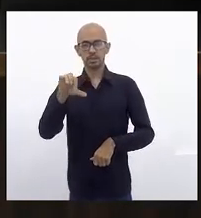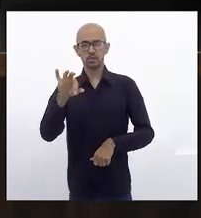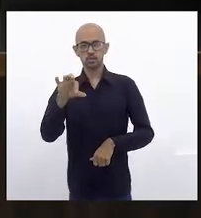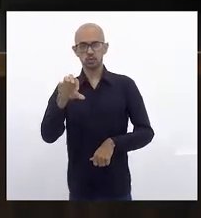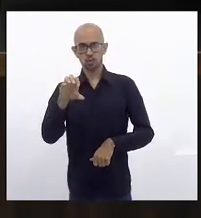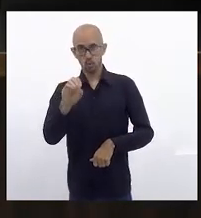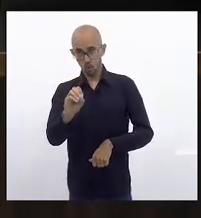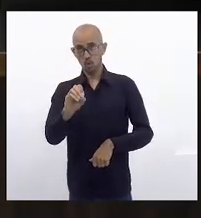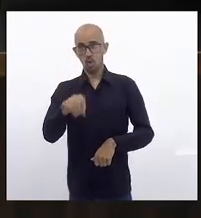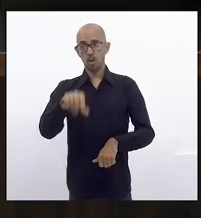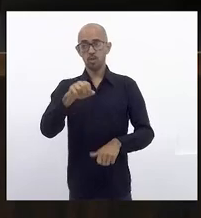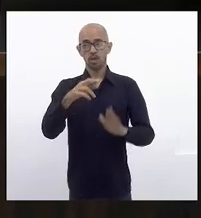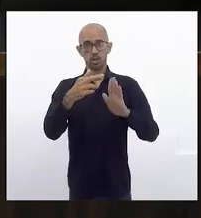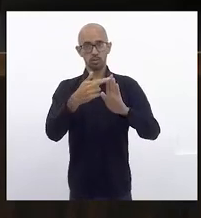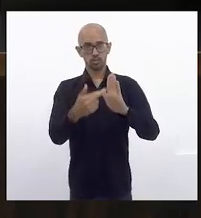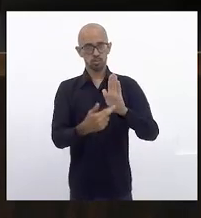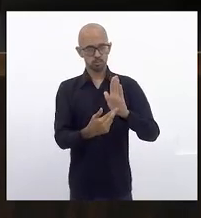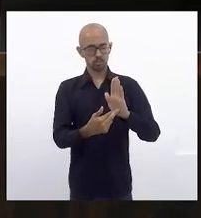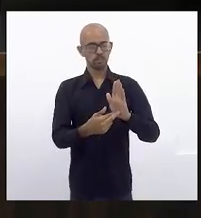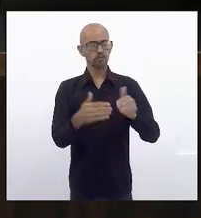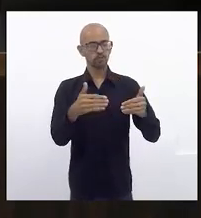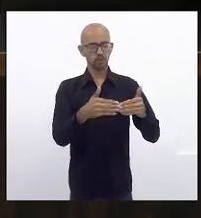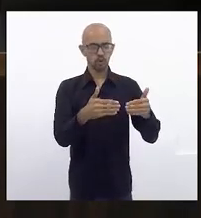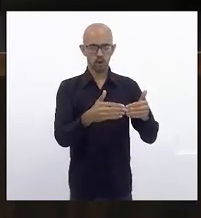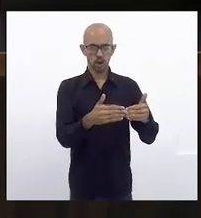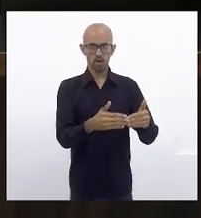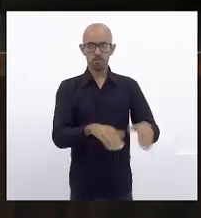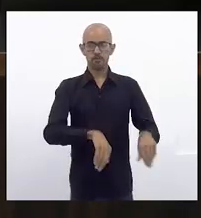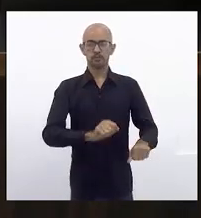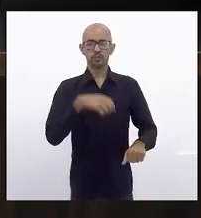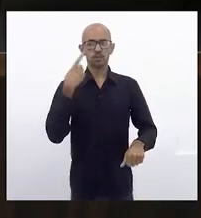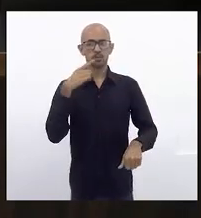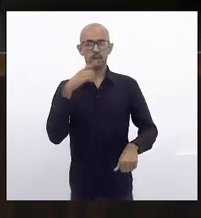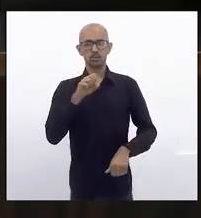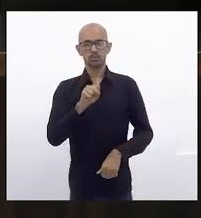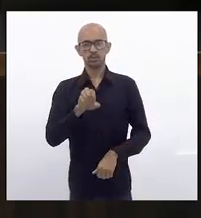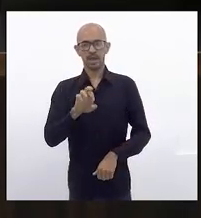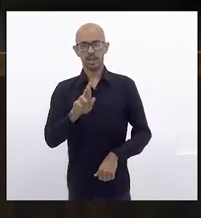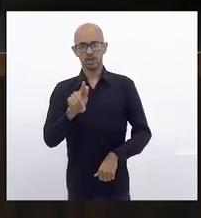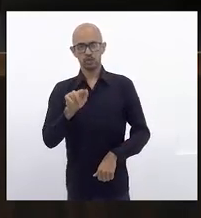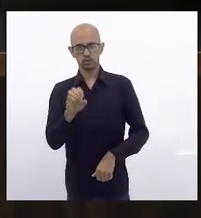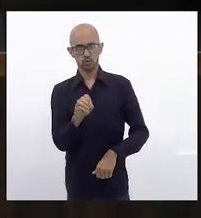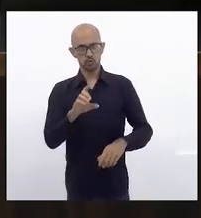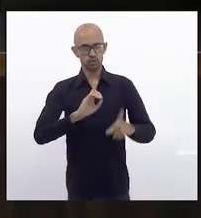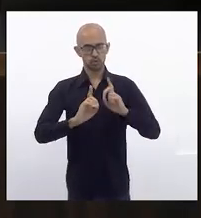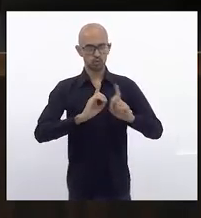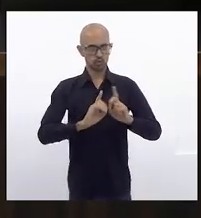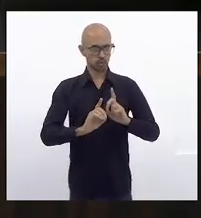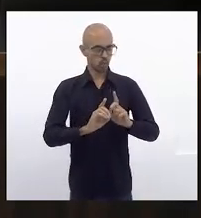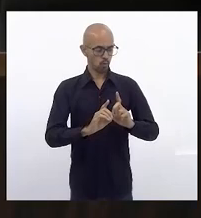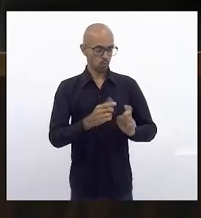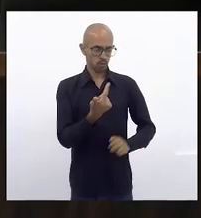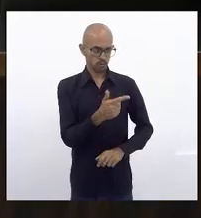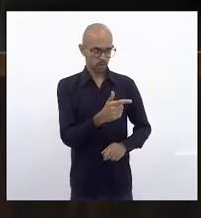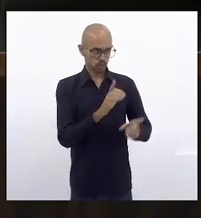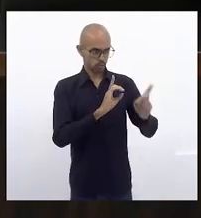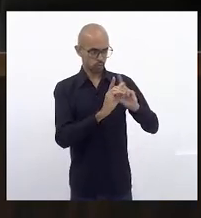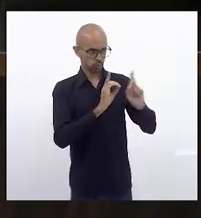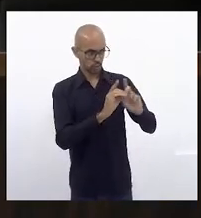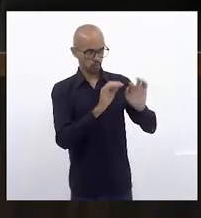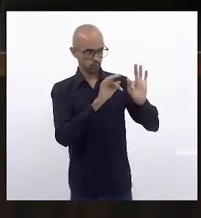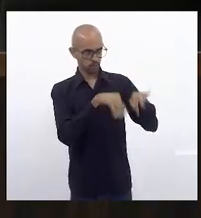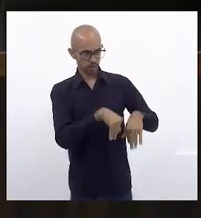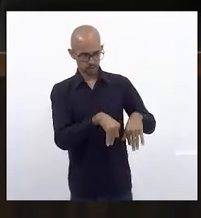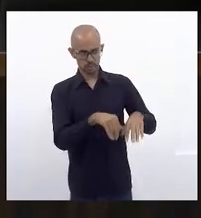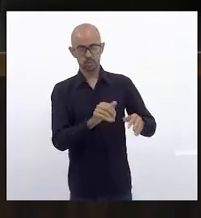de Normas Internas e Proposições Externas, favorável, relator, deputado Sérgio Fernandes. Em discussão, não havendo quem queira discutir, encerrada a